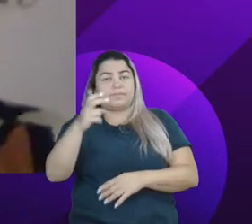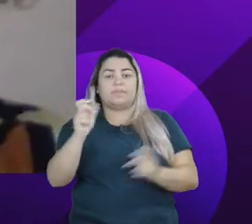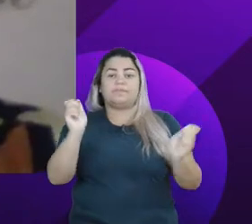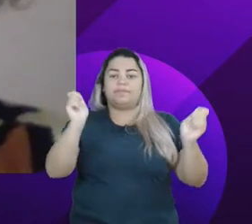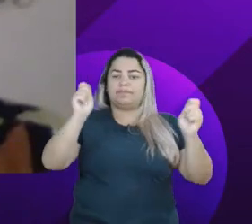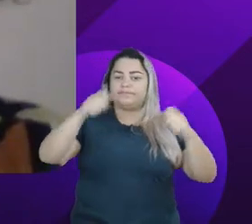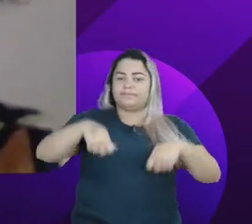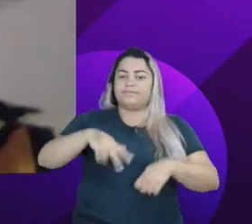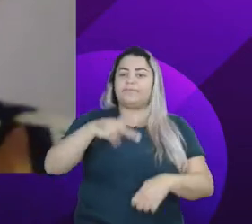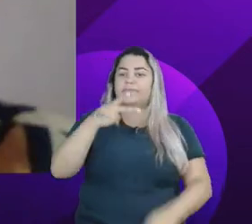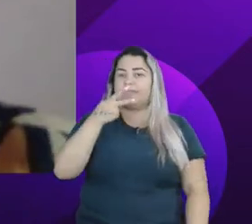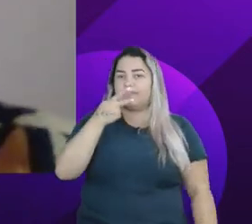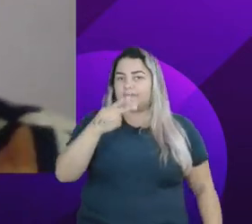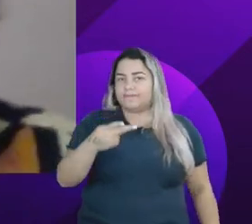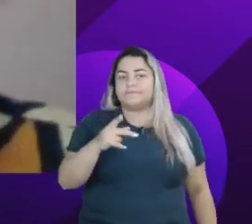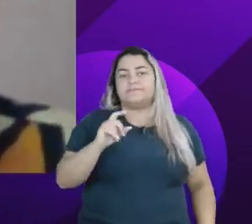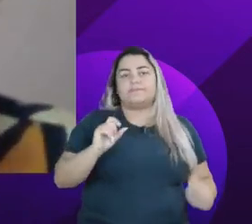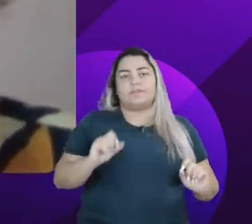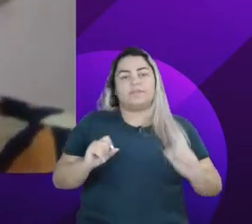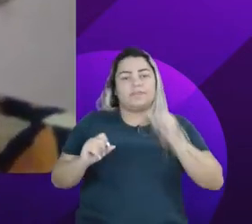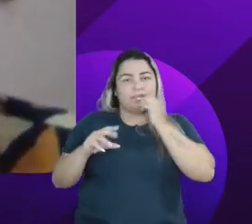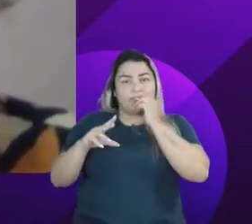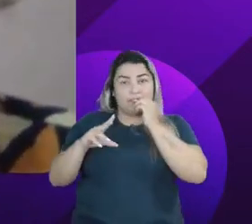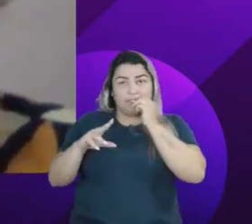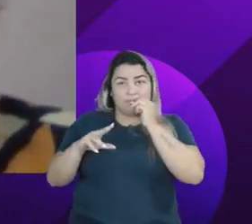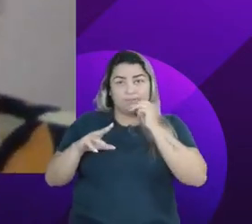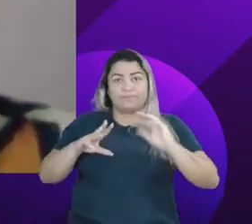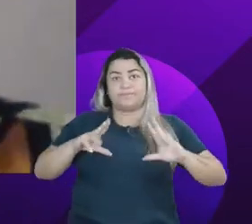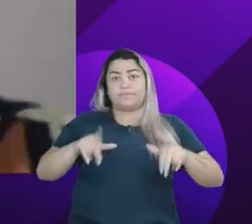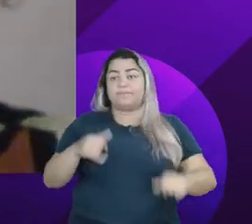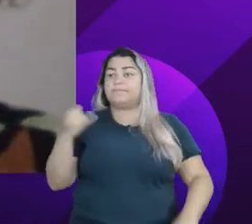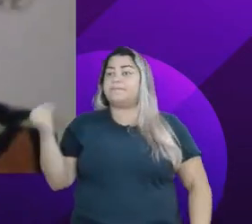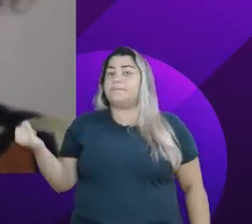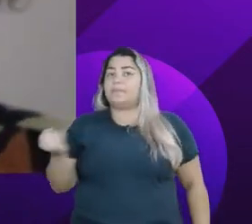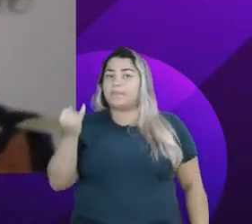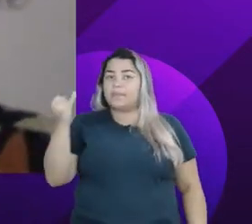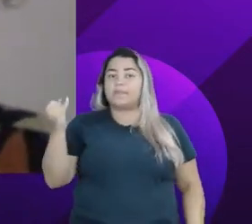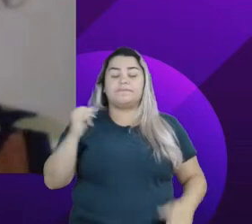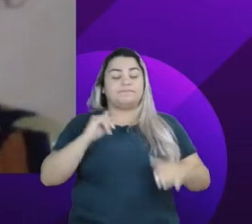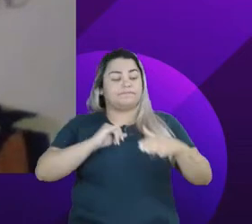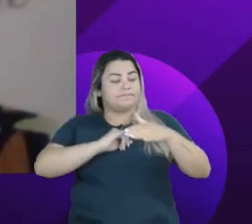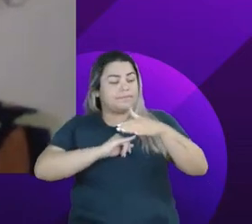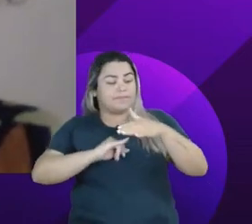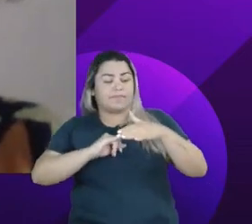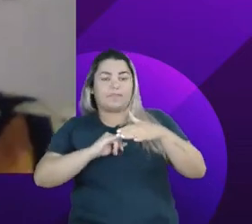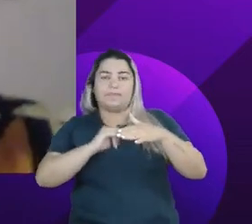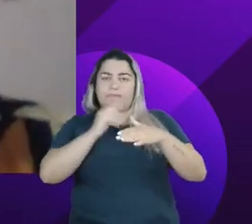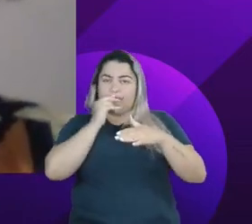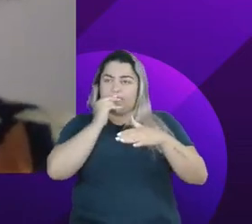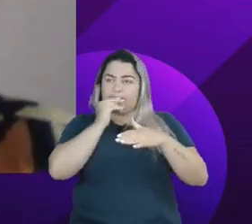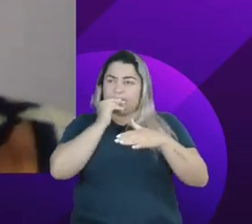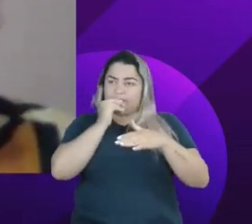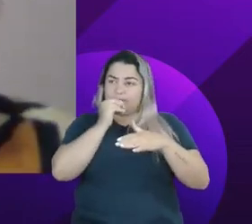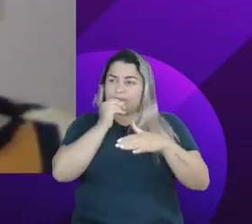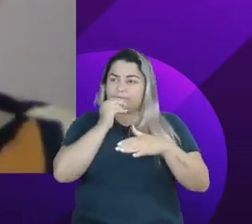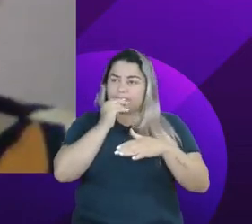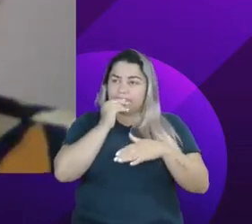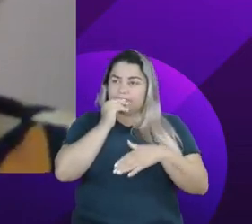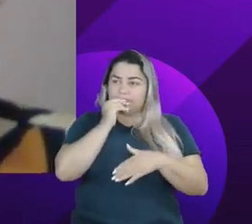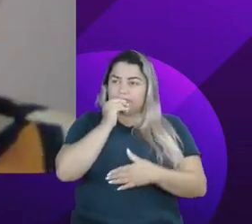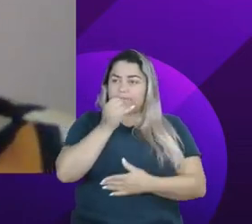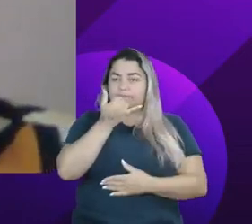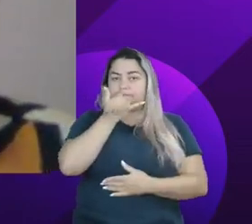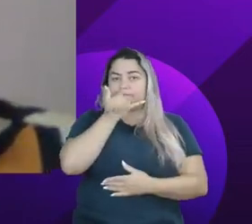preciso falar trazendo toda a importância da sua institucionalização, mas trazendo a